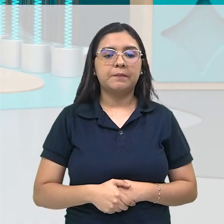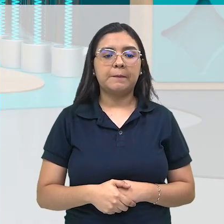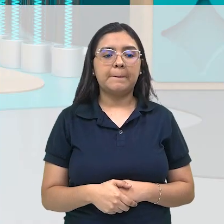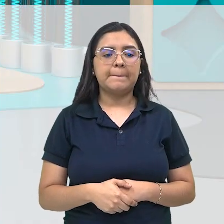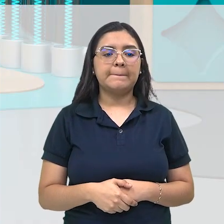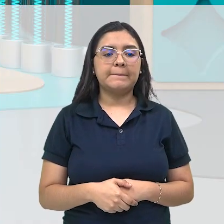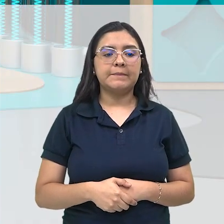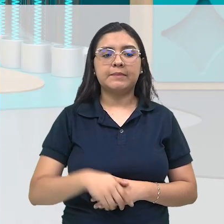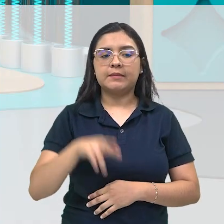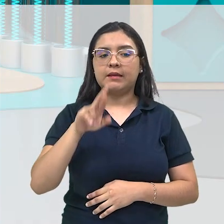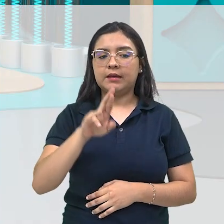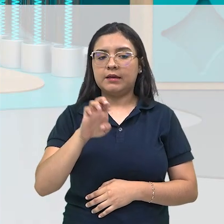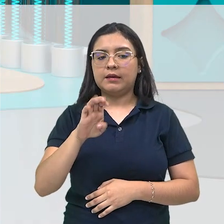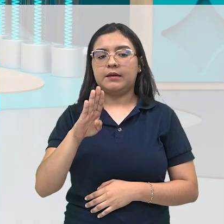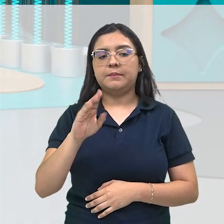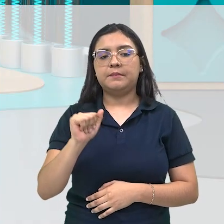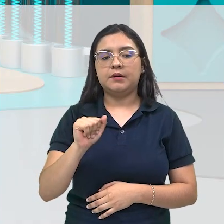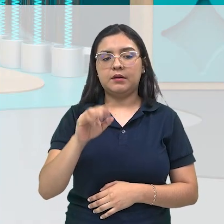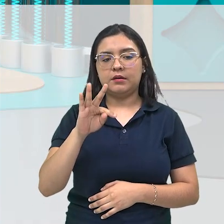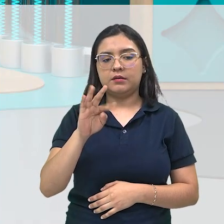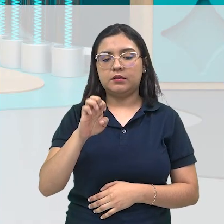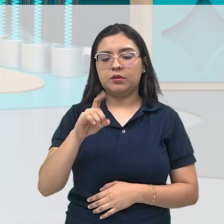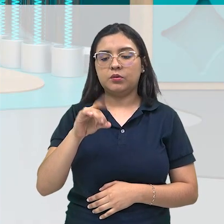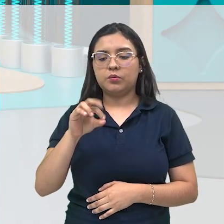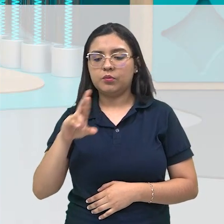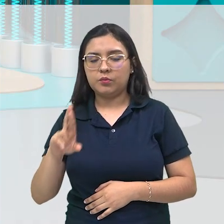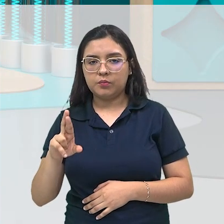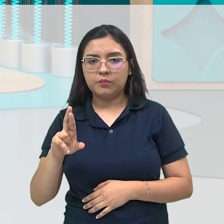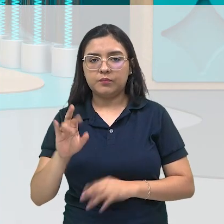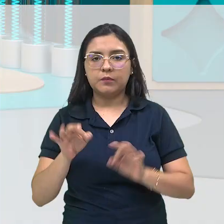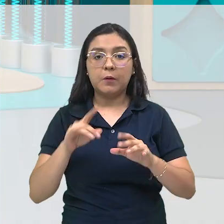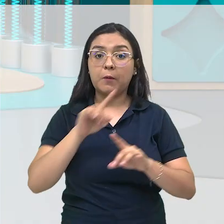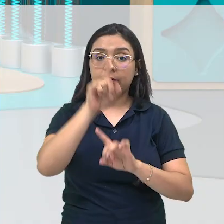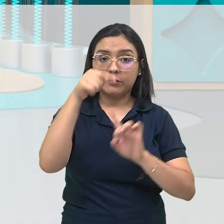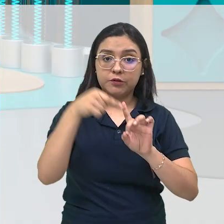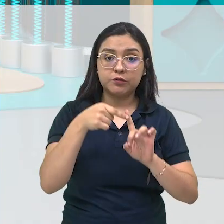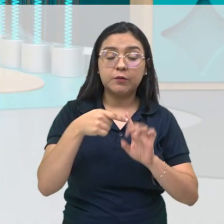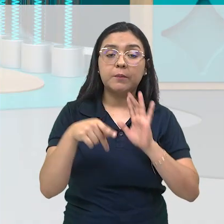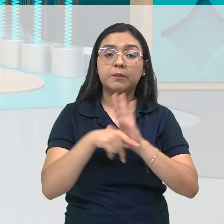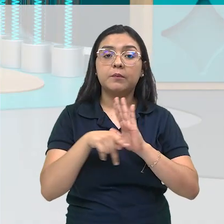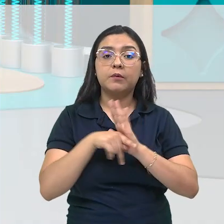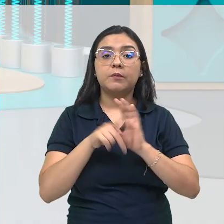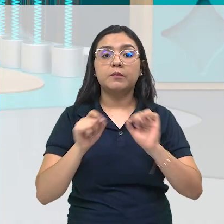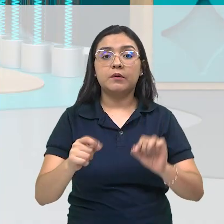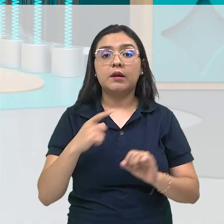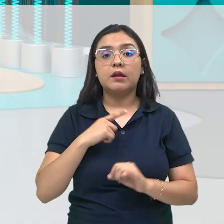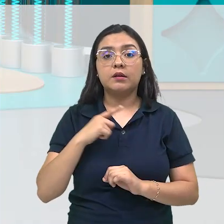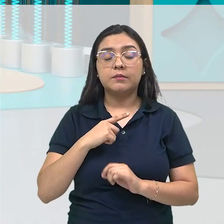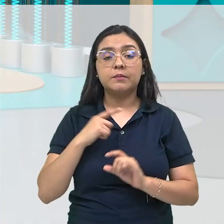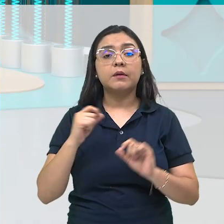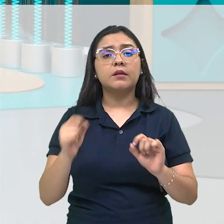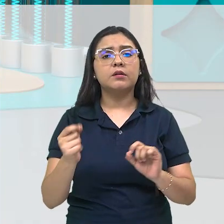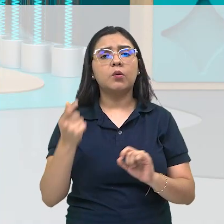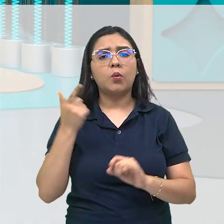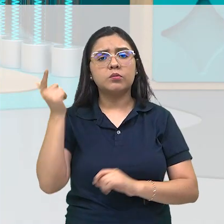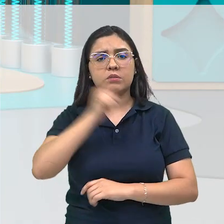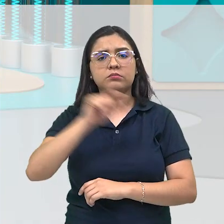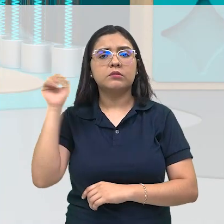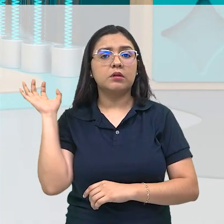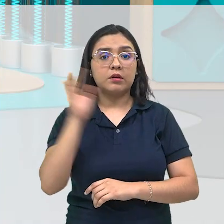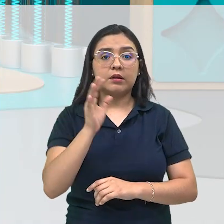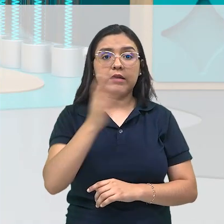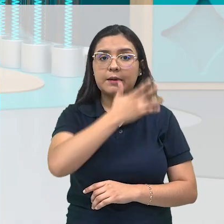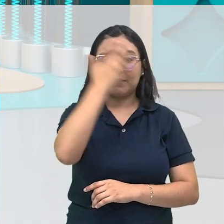ele tenta acertar a bola com o bastão, certo? Mas o objetivo do lançador é jogar de forma que